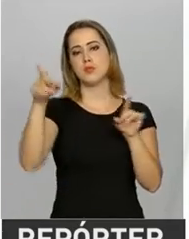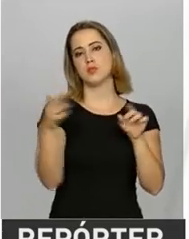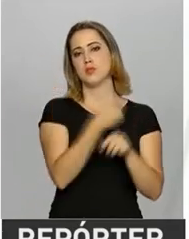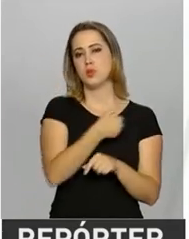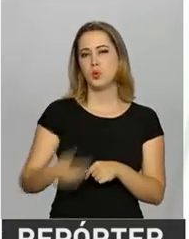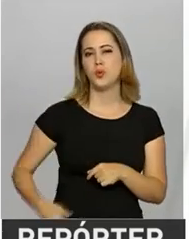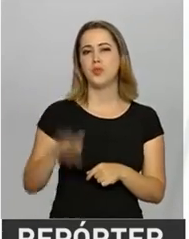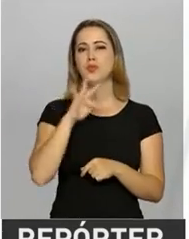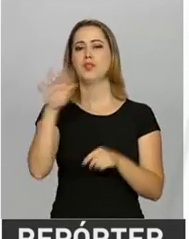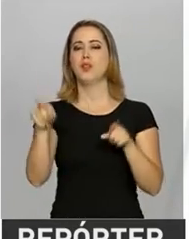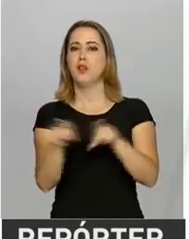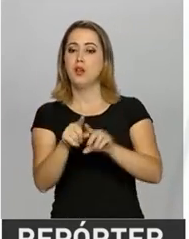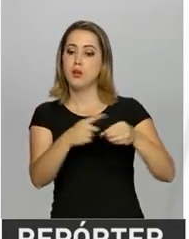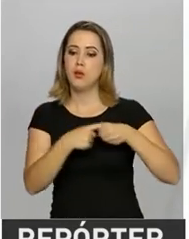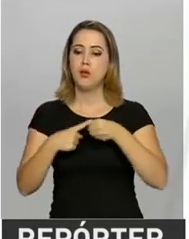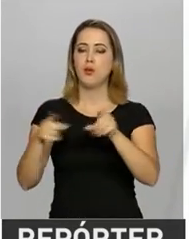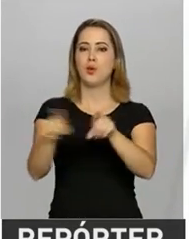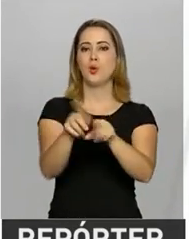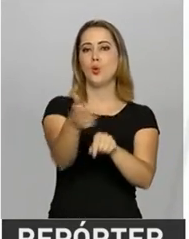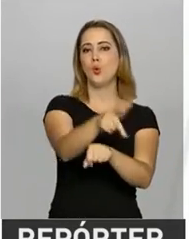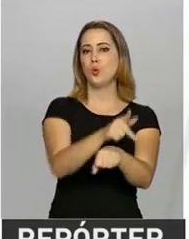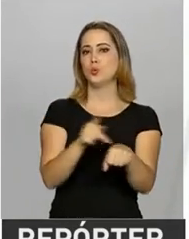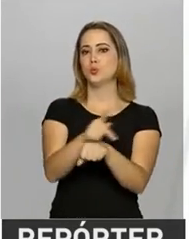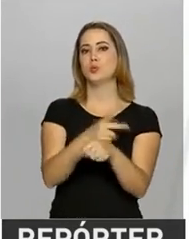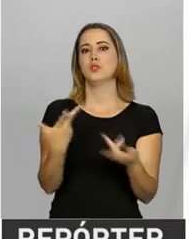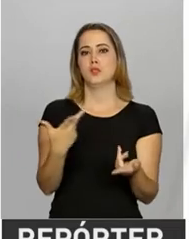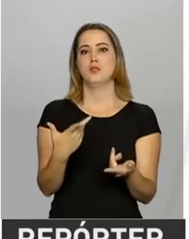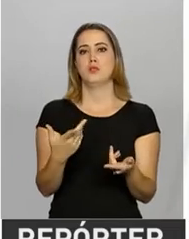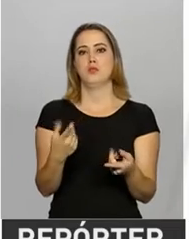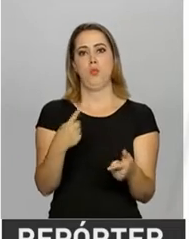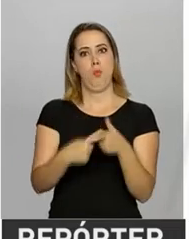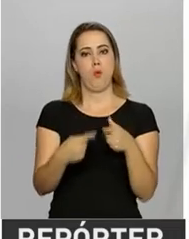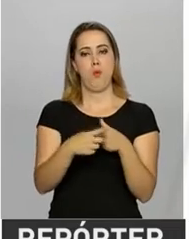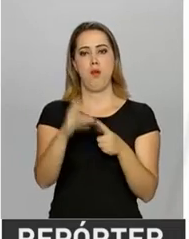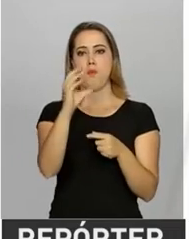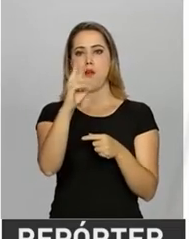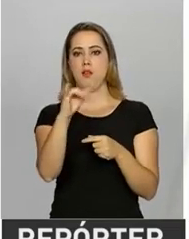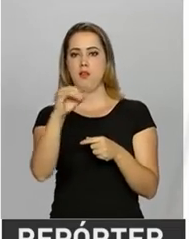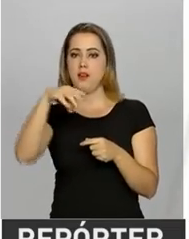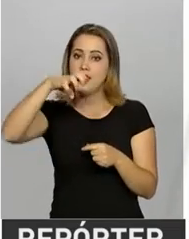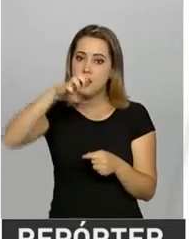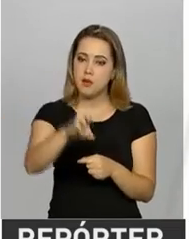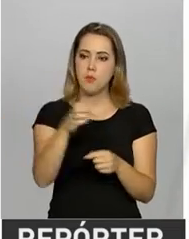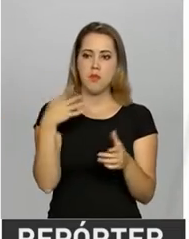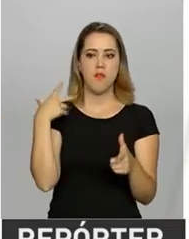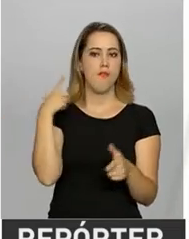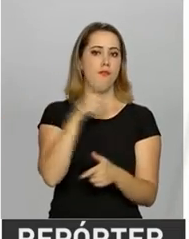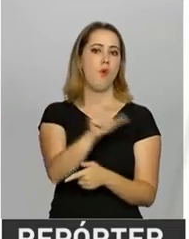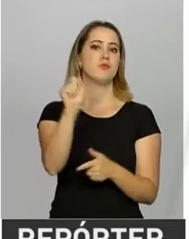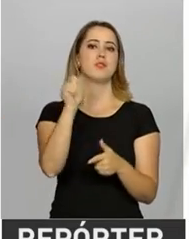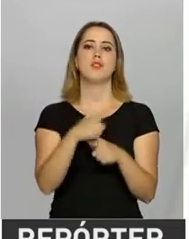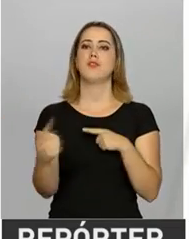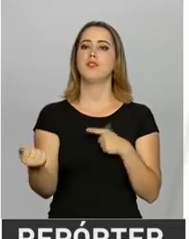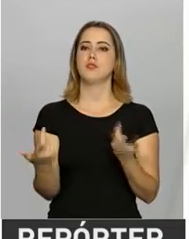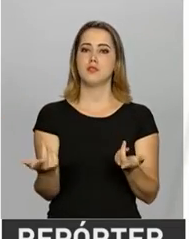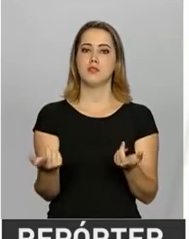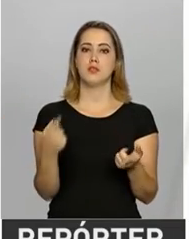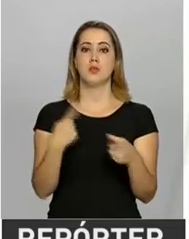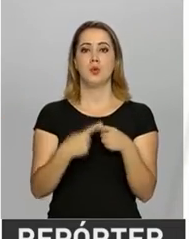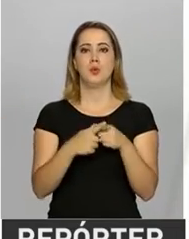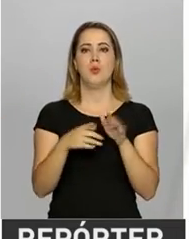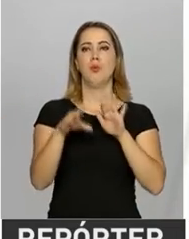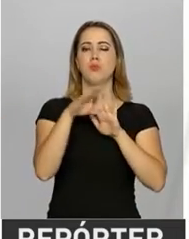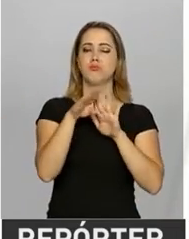parceiros internacionais o crime vai vencer evidentemente porque o estado tem regras do estatuto ea burocracia que o torna ineficiente